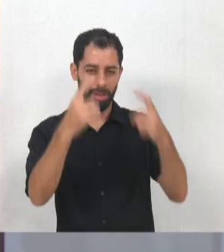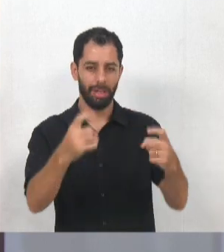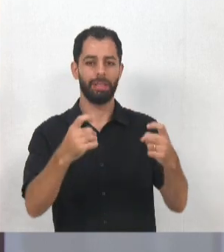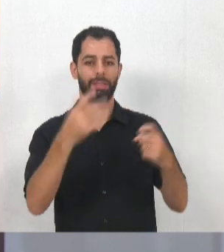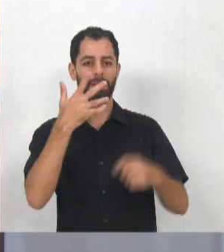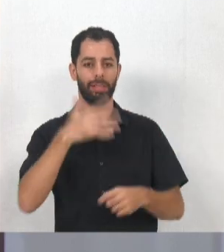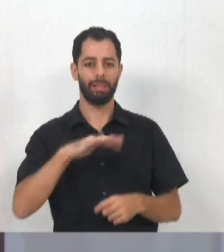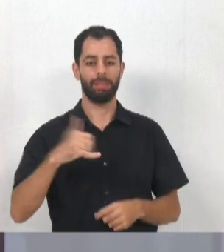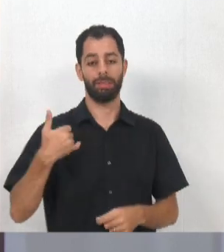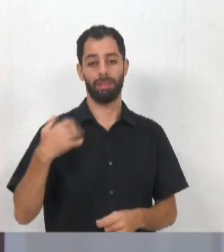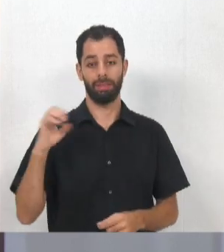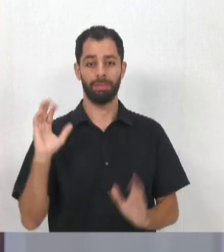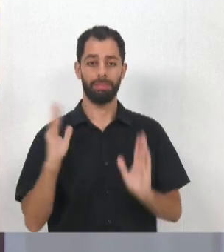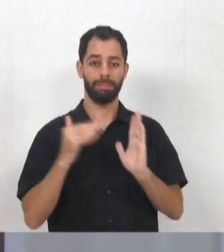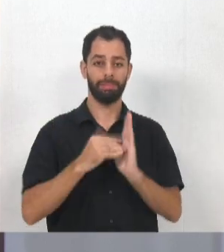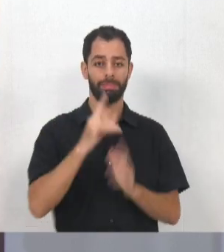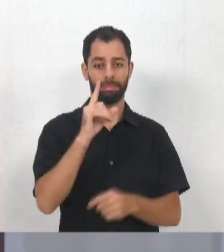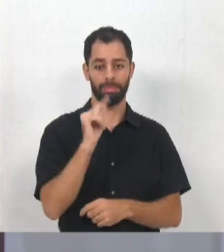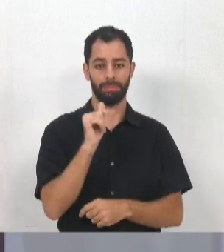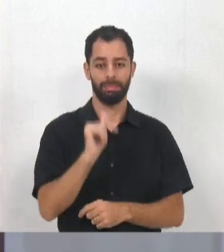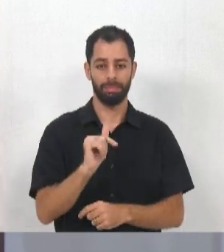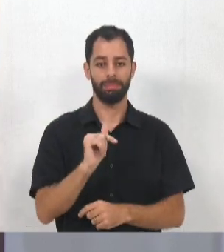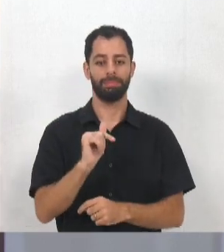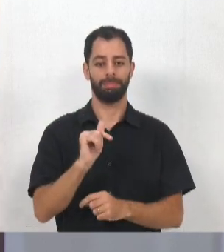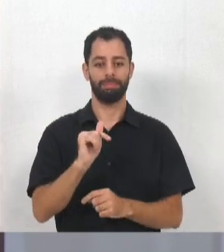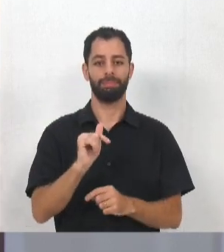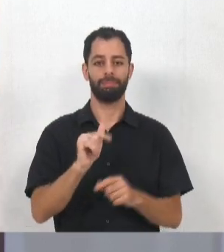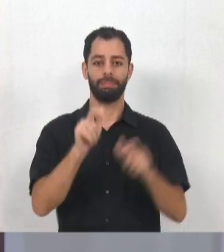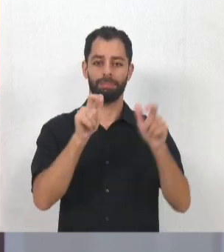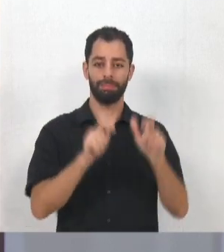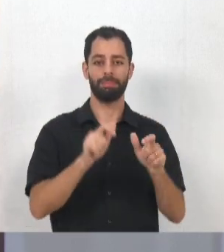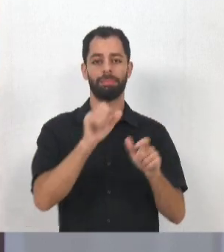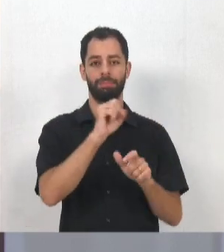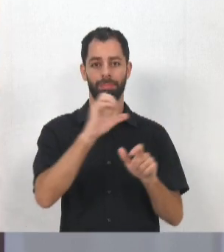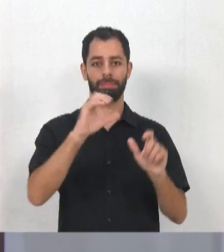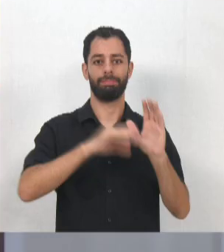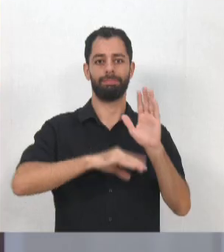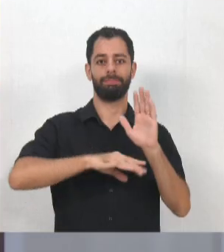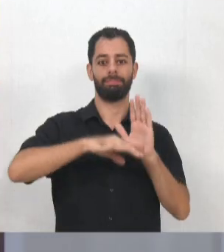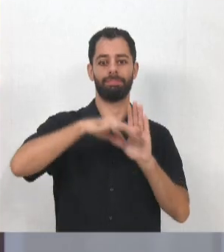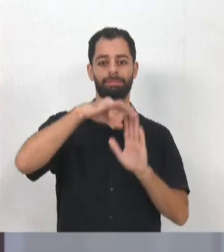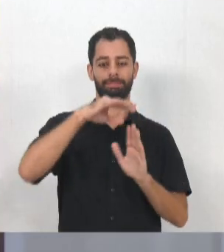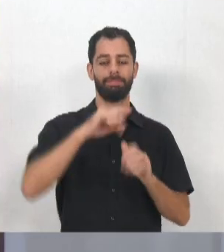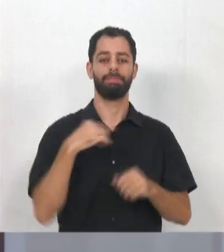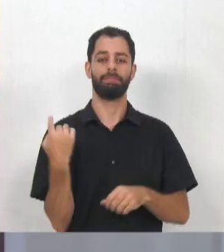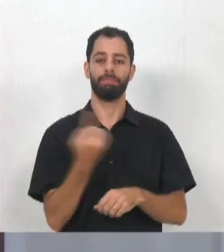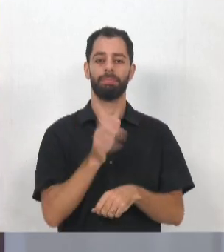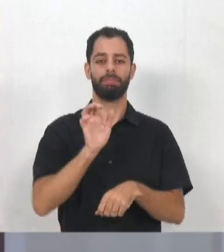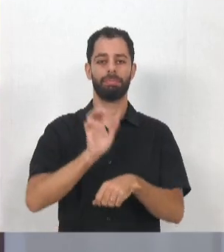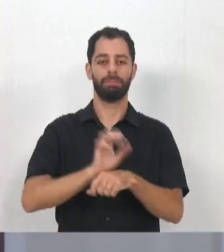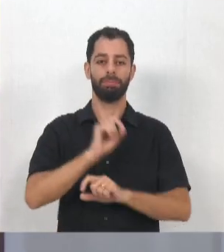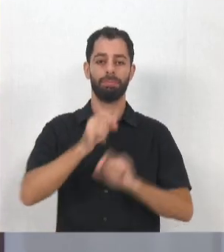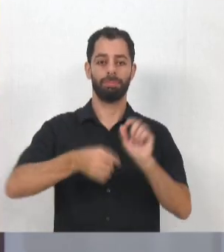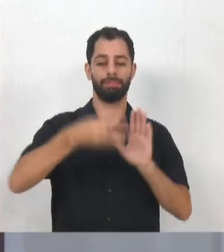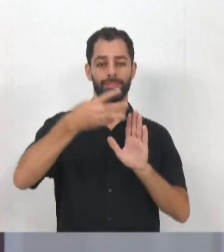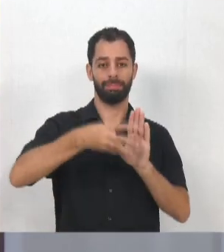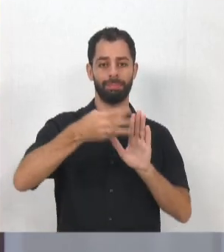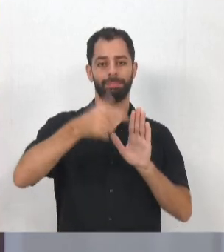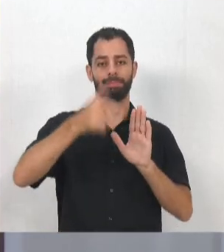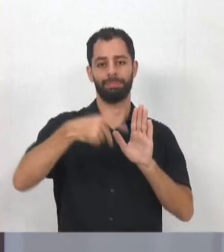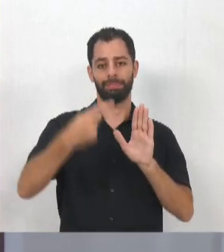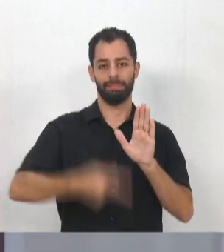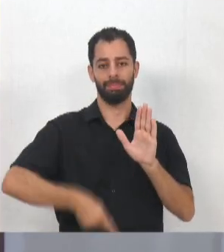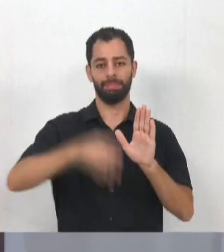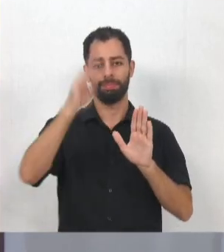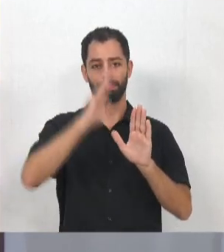a 17, a posição em Santa Catarina não fica muito diferente. Nosso estado está em 4º lugar no